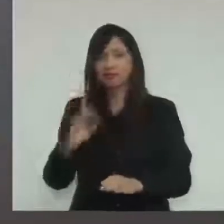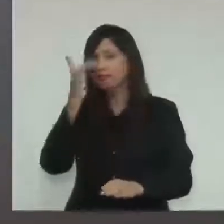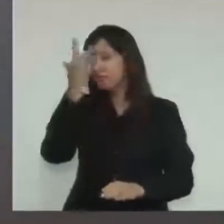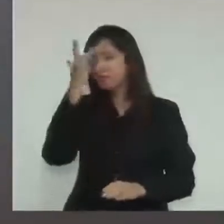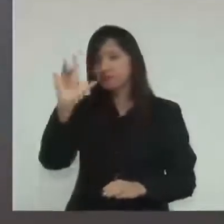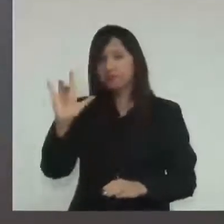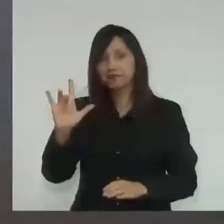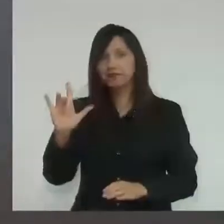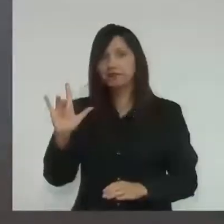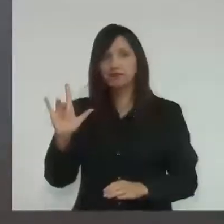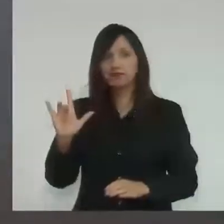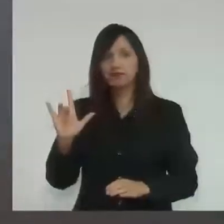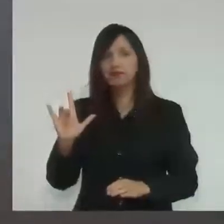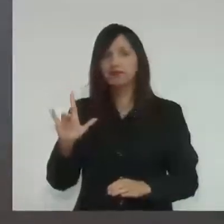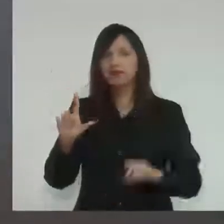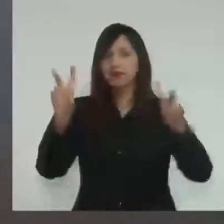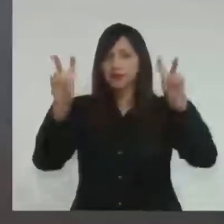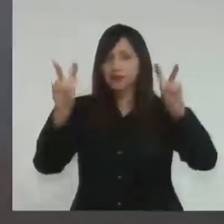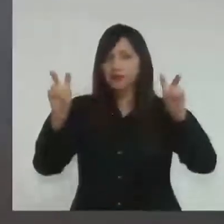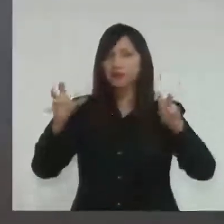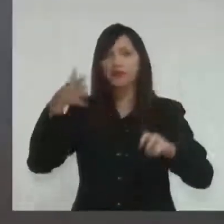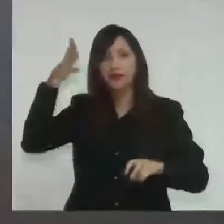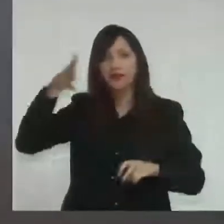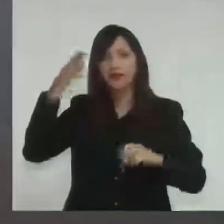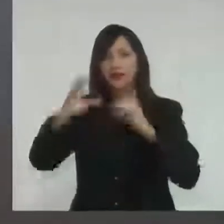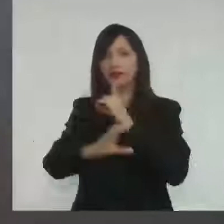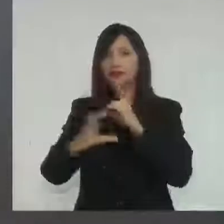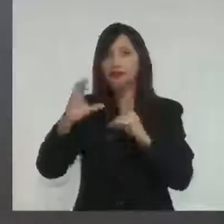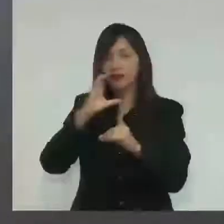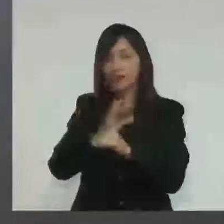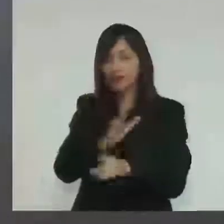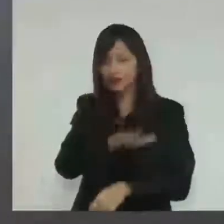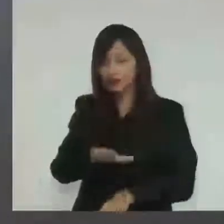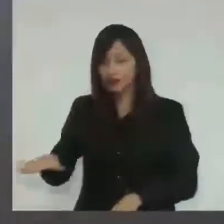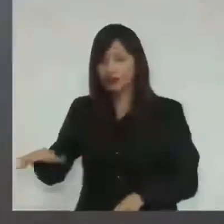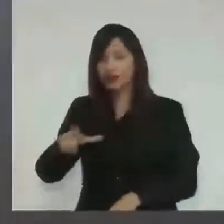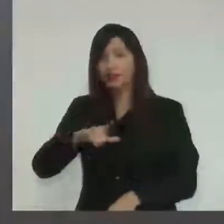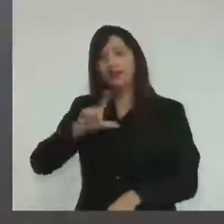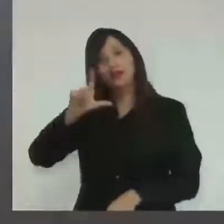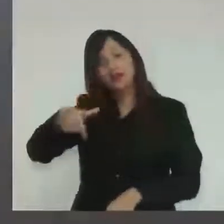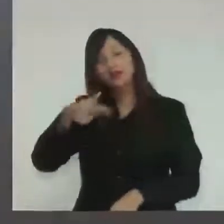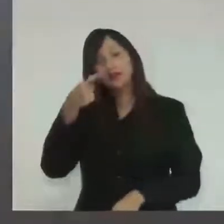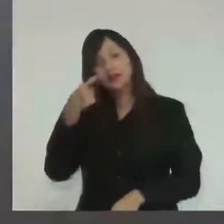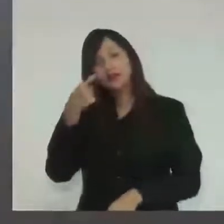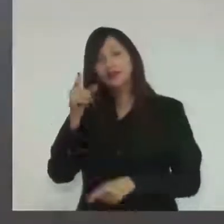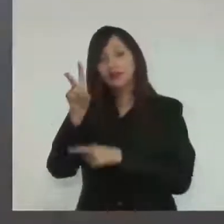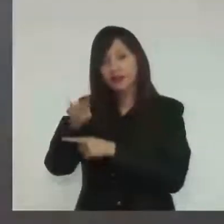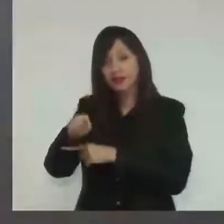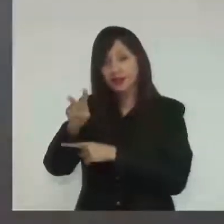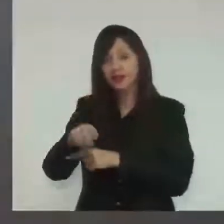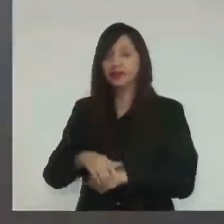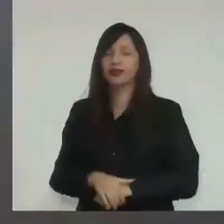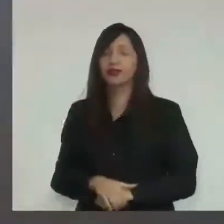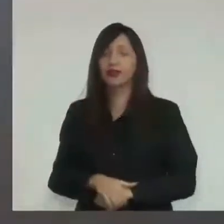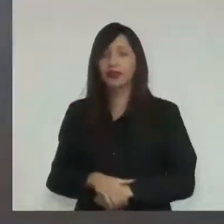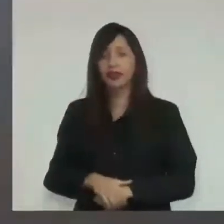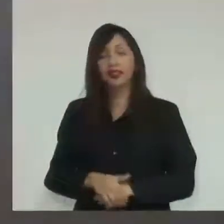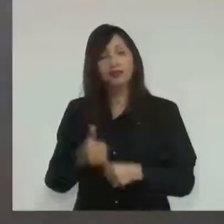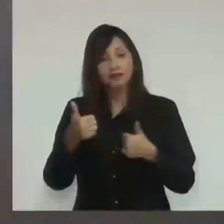que a atividade se tratava de um culto para as crianças, né? Mas isso vai ser verificado. Bom, o que eu quero colocar